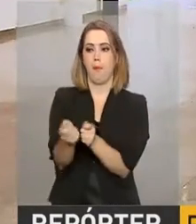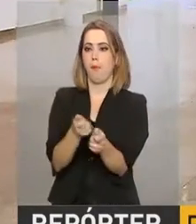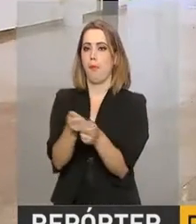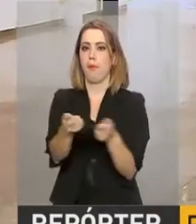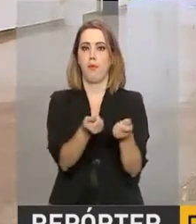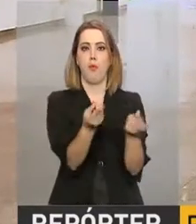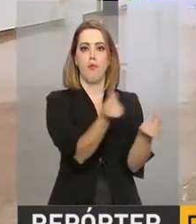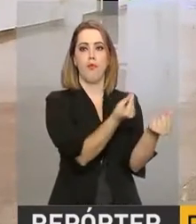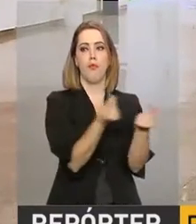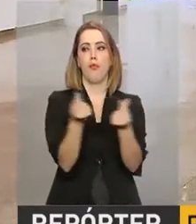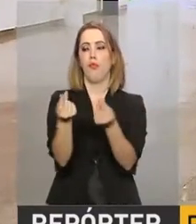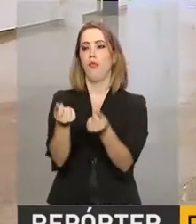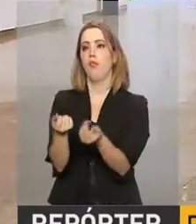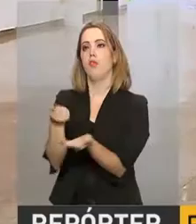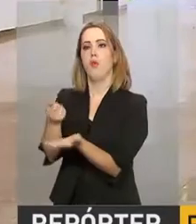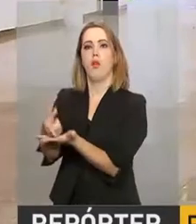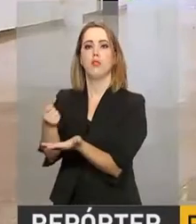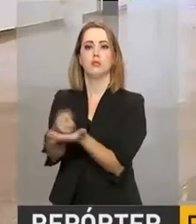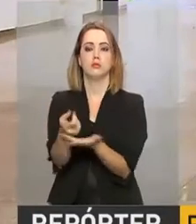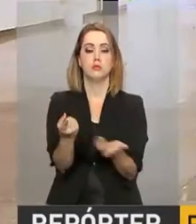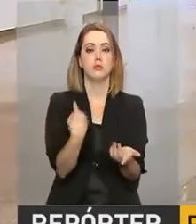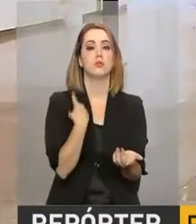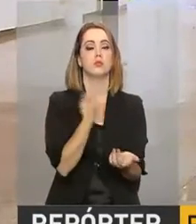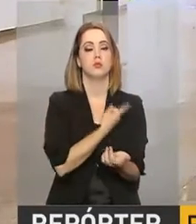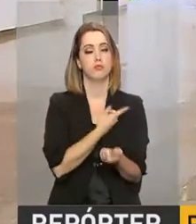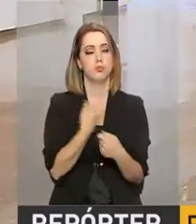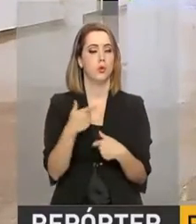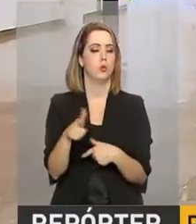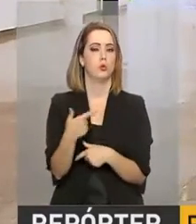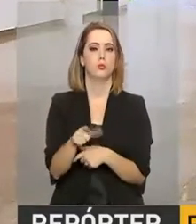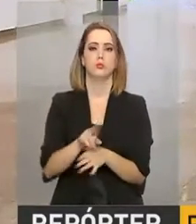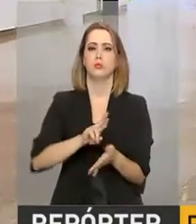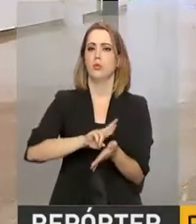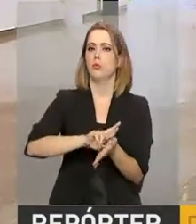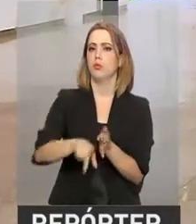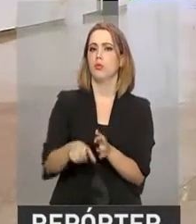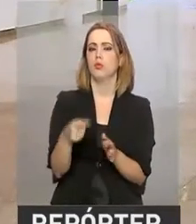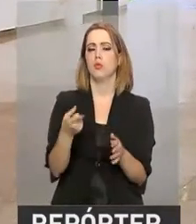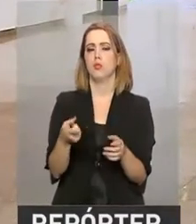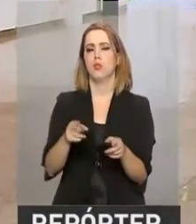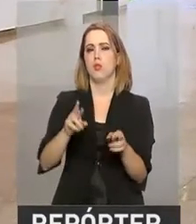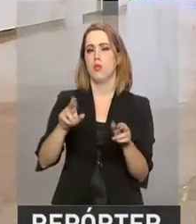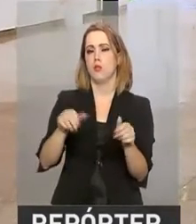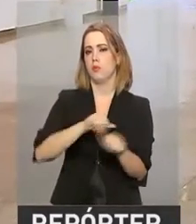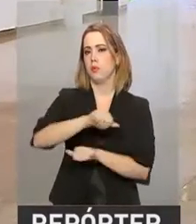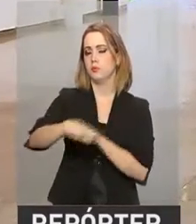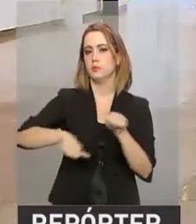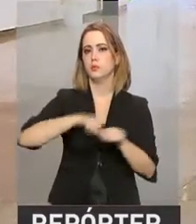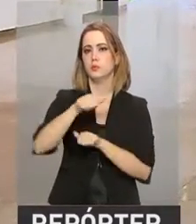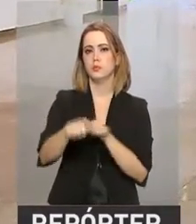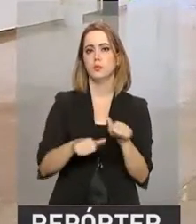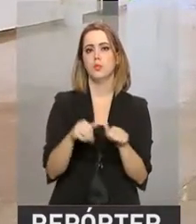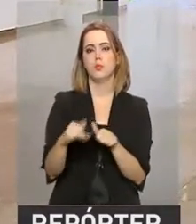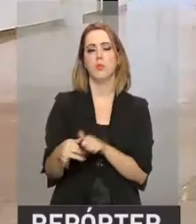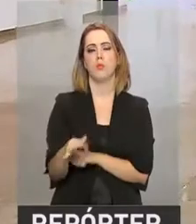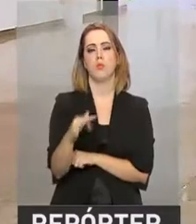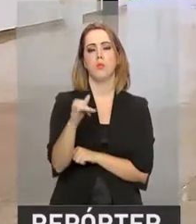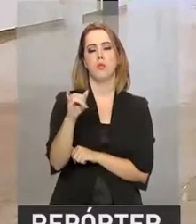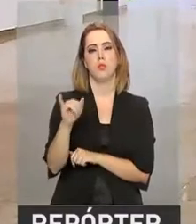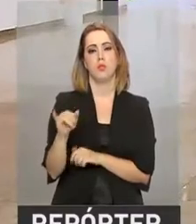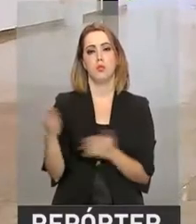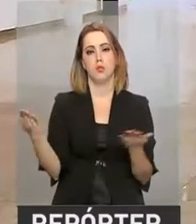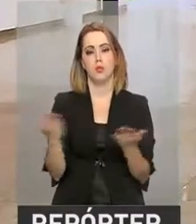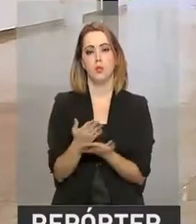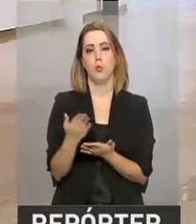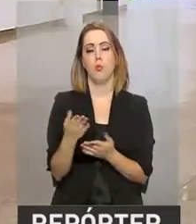do banco central também disse que não há previsão para flexibilizar a política monetária ou seja alterar a taxa